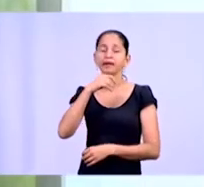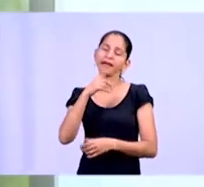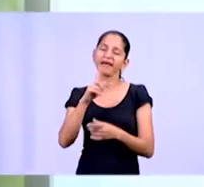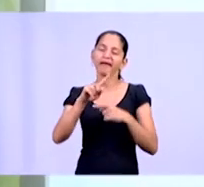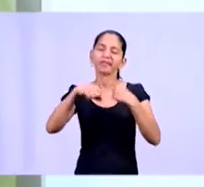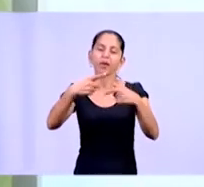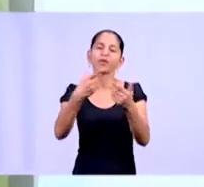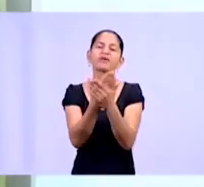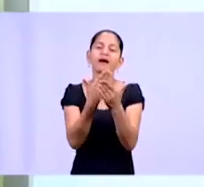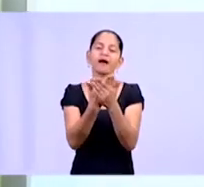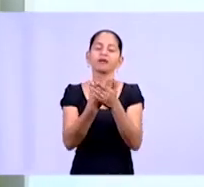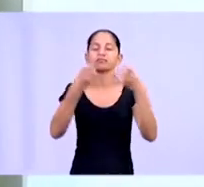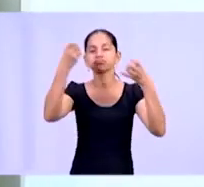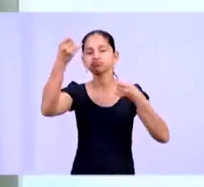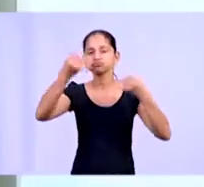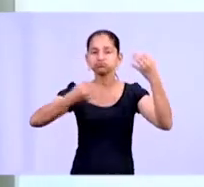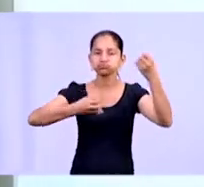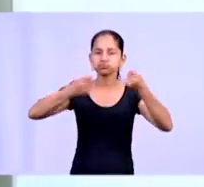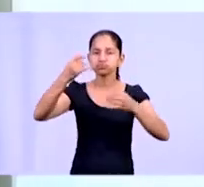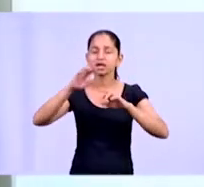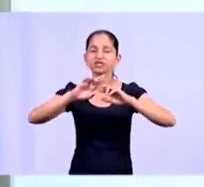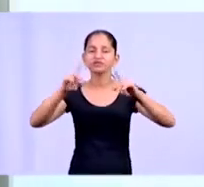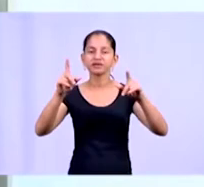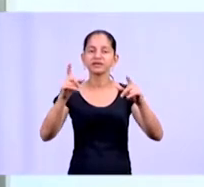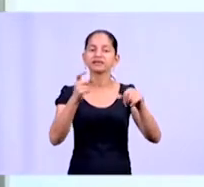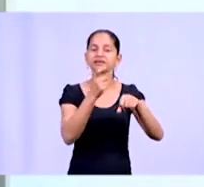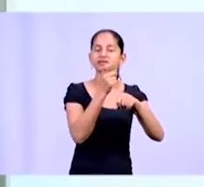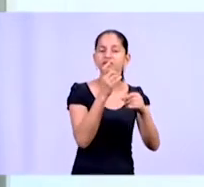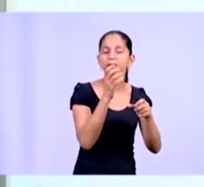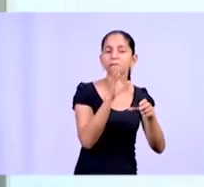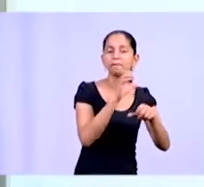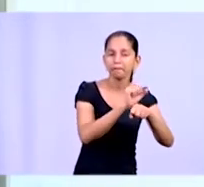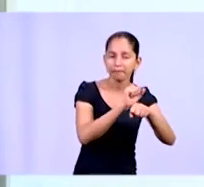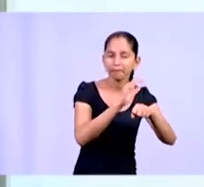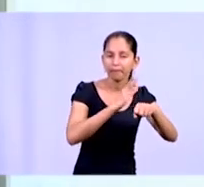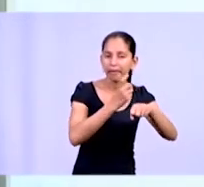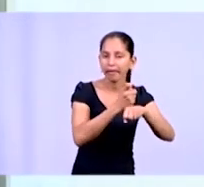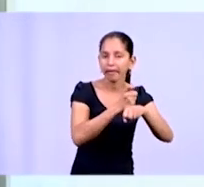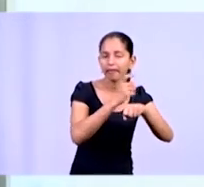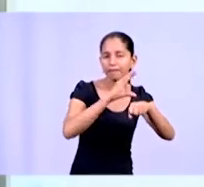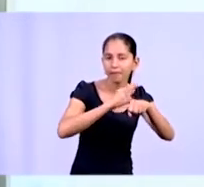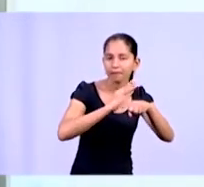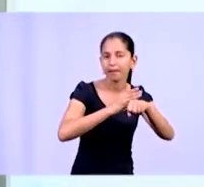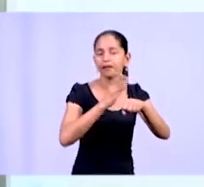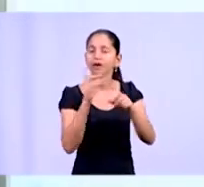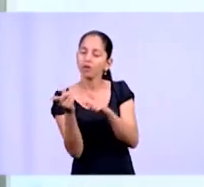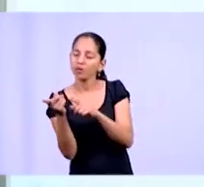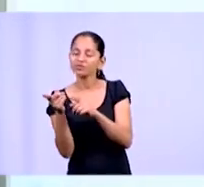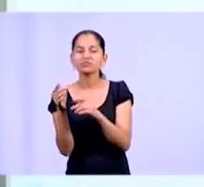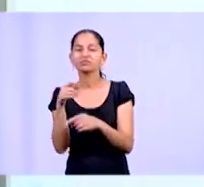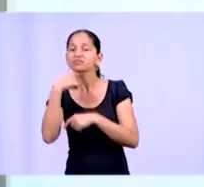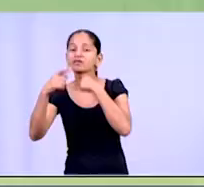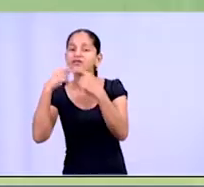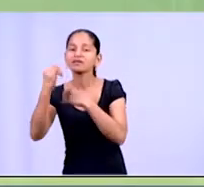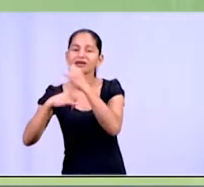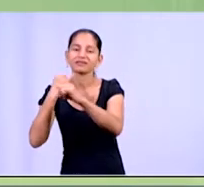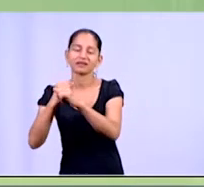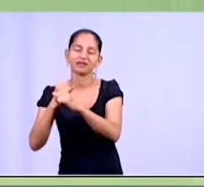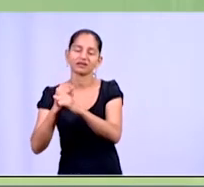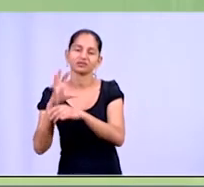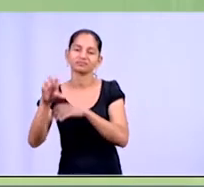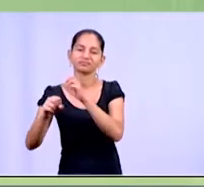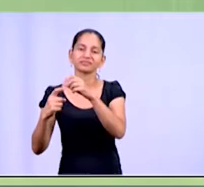próxima aula, quando a gente for falar de hardware e software, né? Mas a primeira placa-mãe que se tem notícias é a placa-mãe da